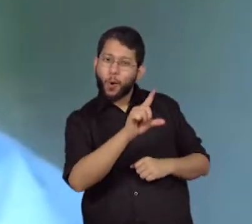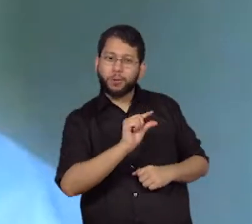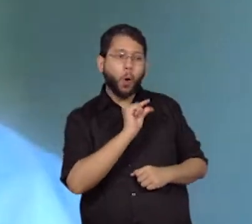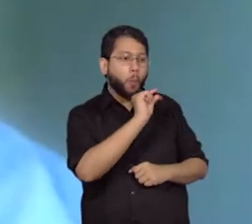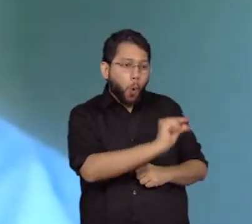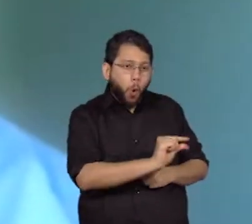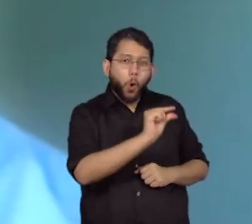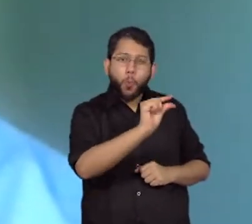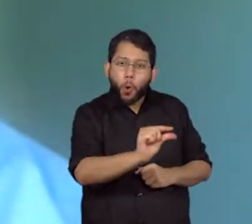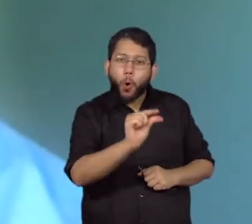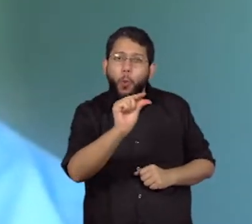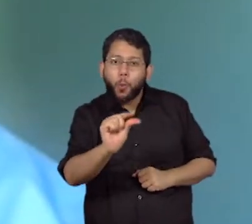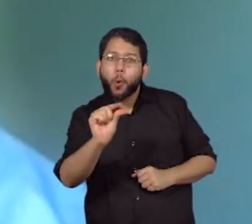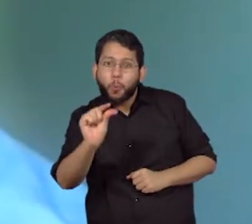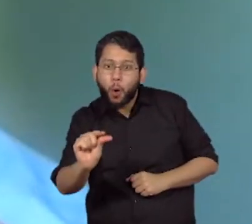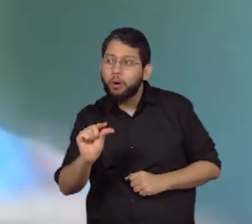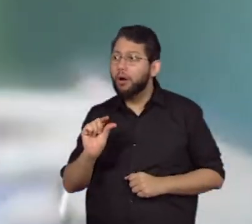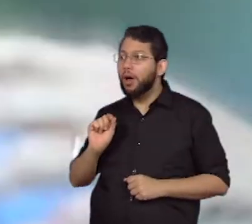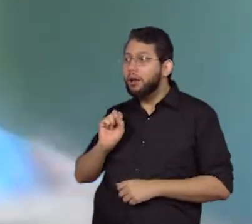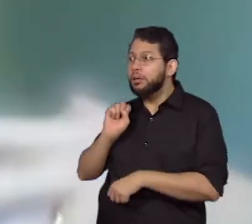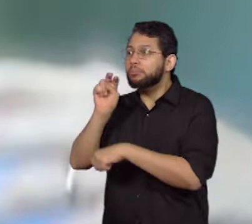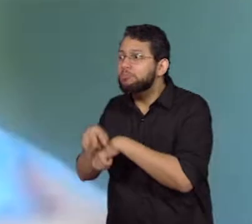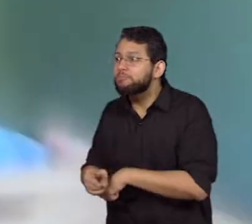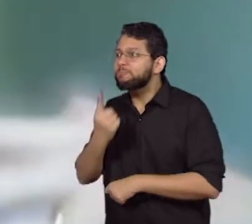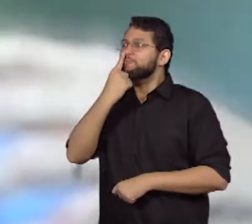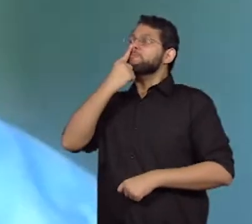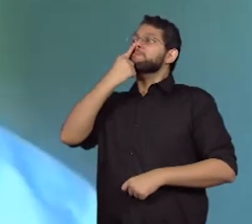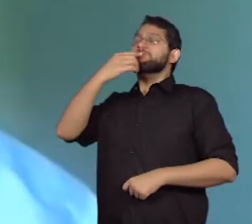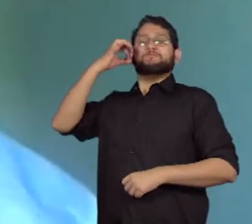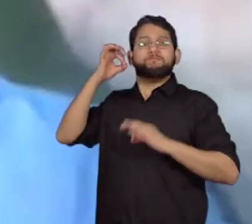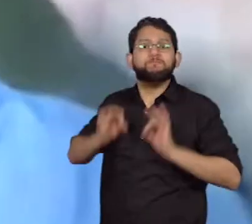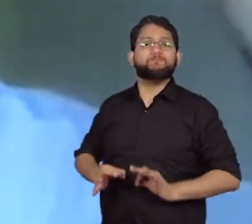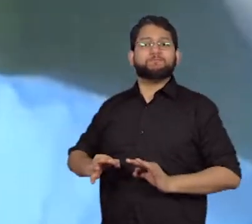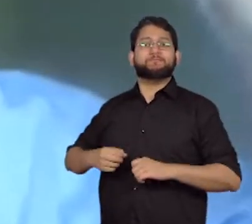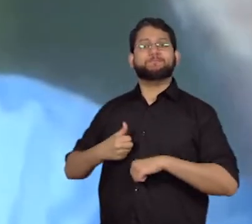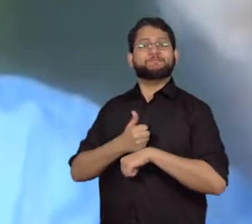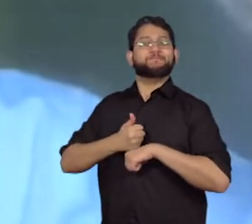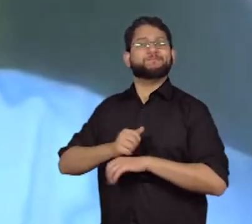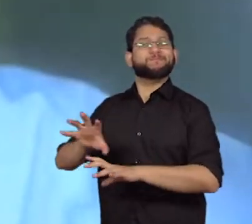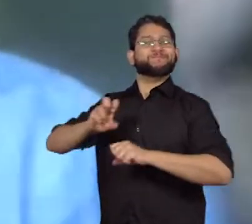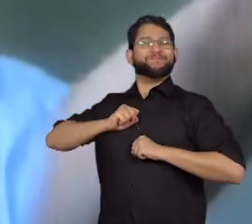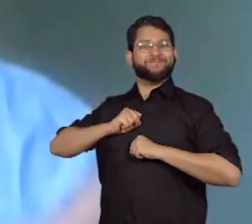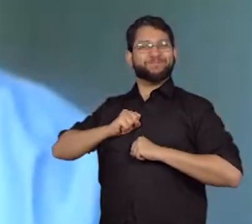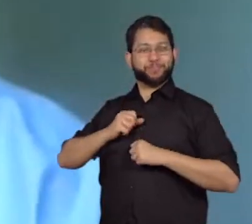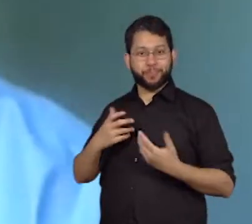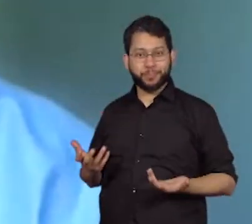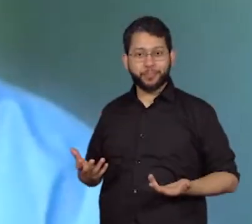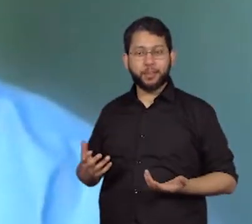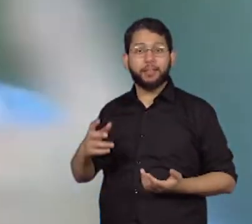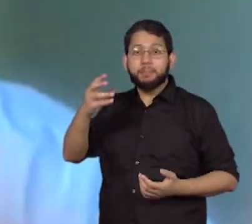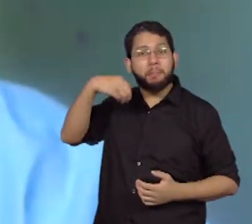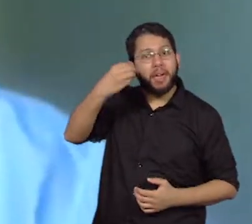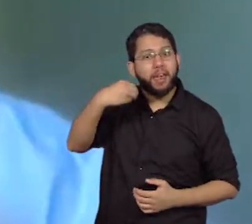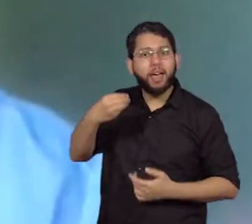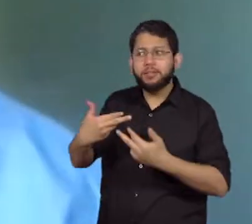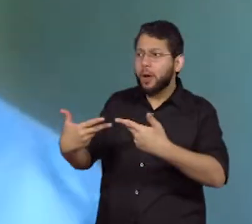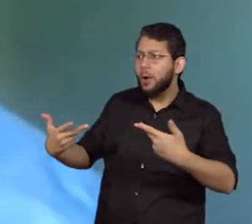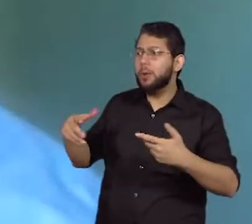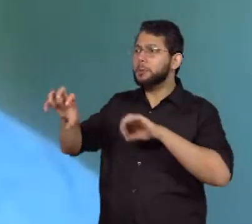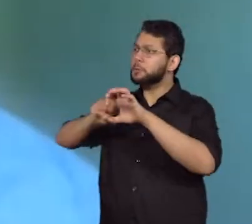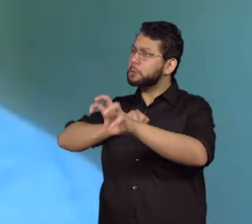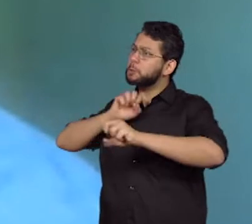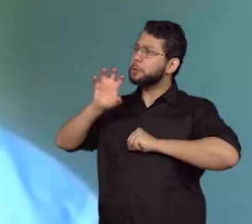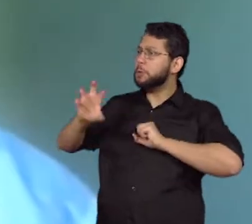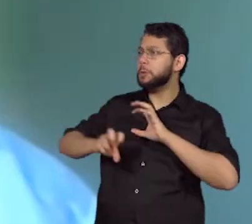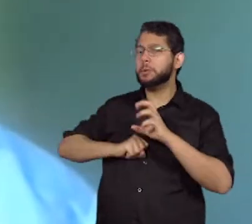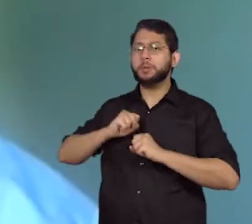construir, mas a Caras foi, de fato, onde eu consolidei a minha carreira. Passou um tempo, eu absorvi aquela experiência, peguei o